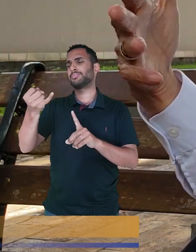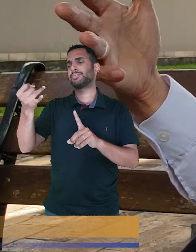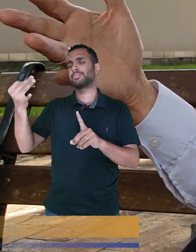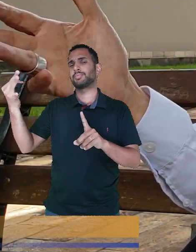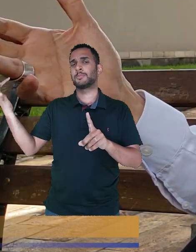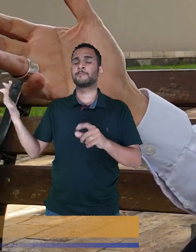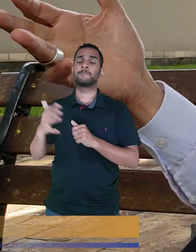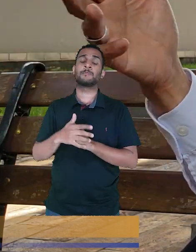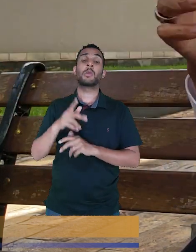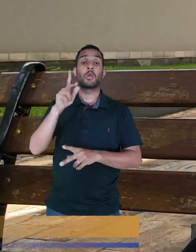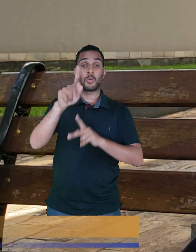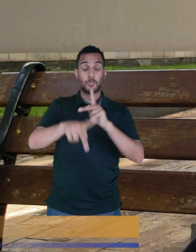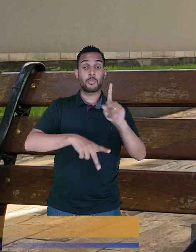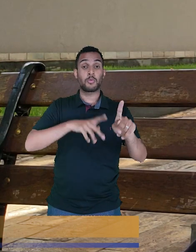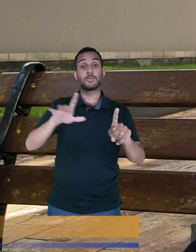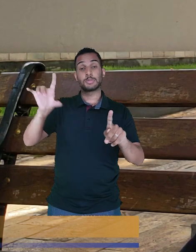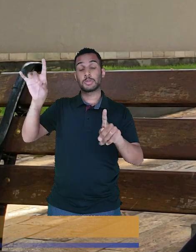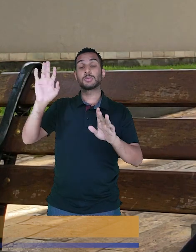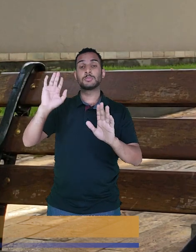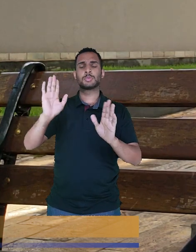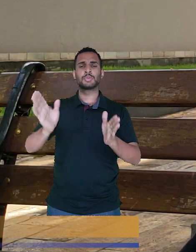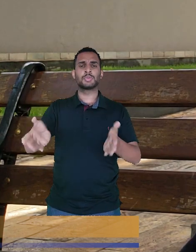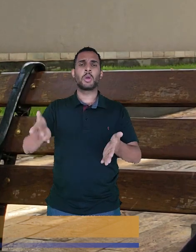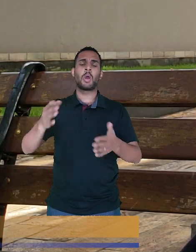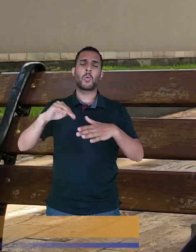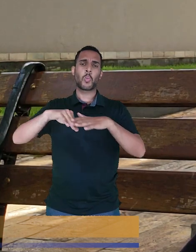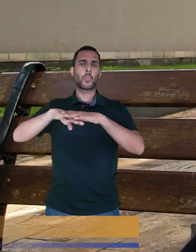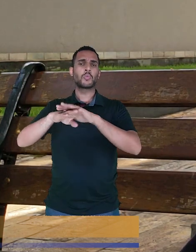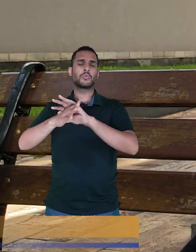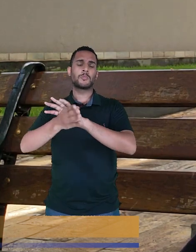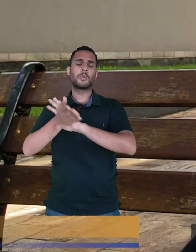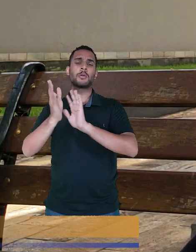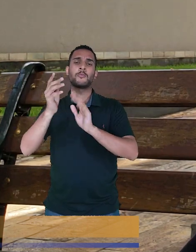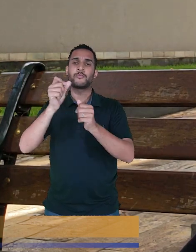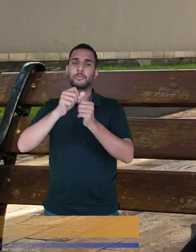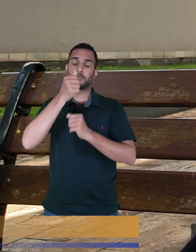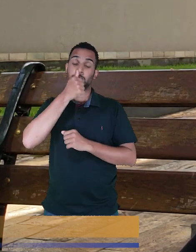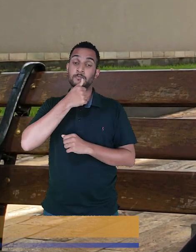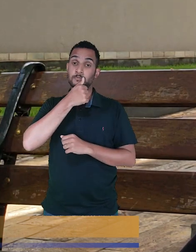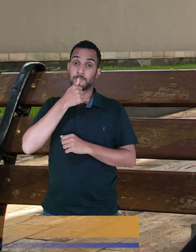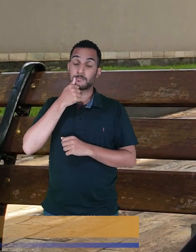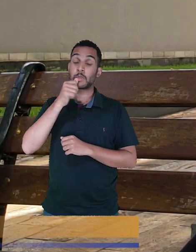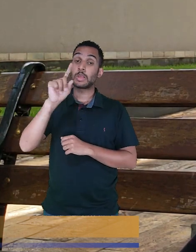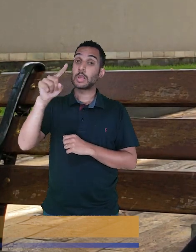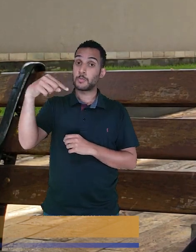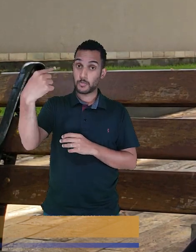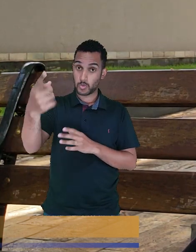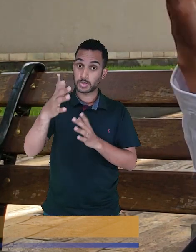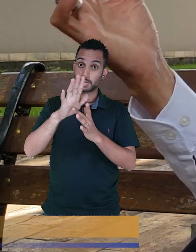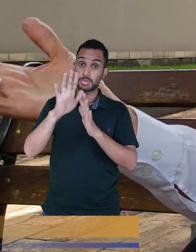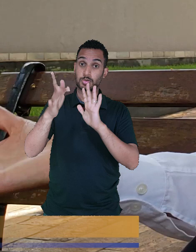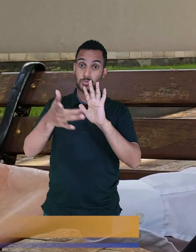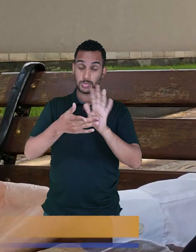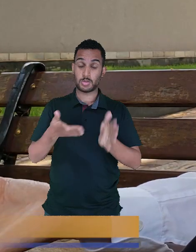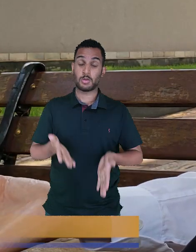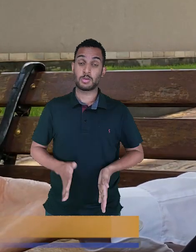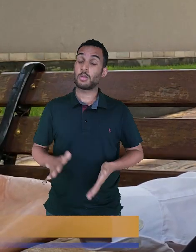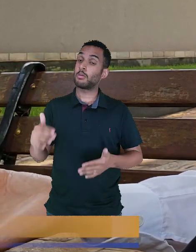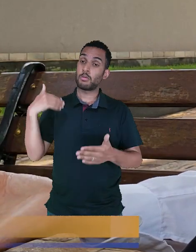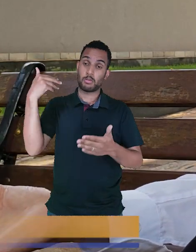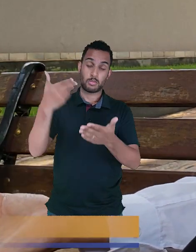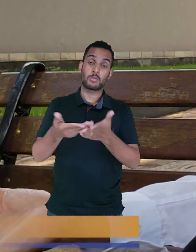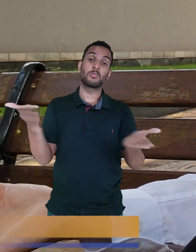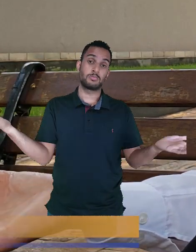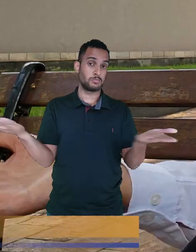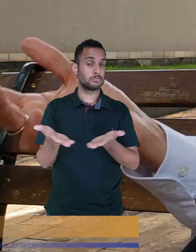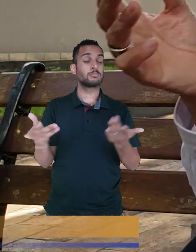o povo de Deus tinha esse costume de fazer o jejum. Coisa que continuou também após Jesus, até